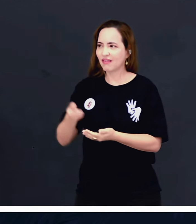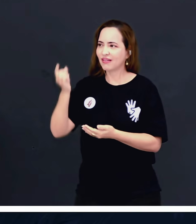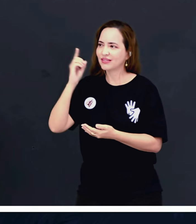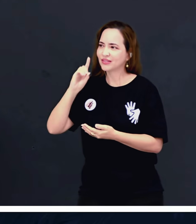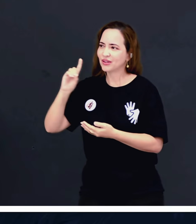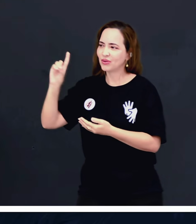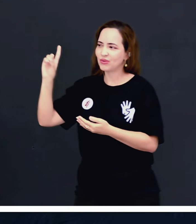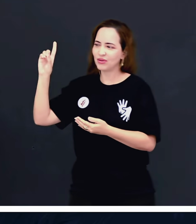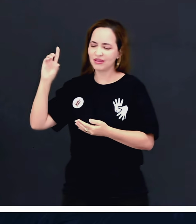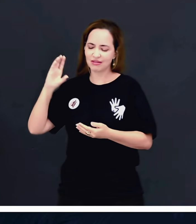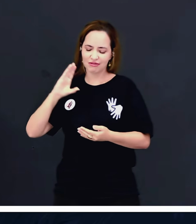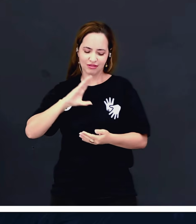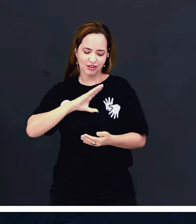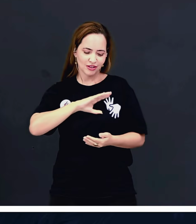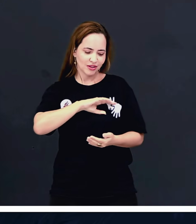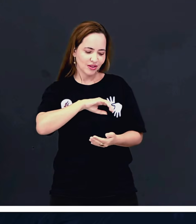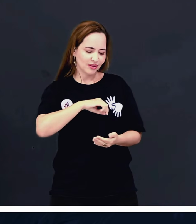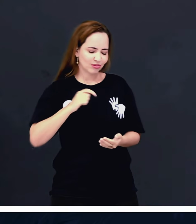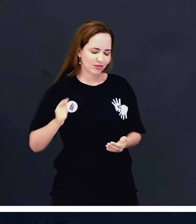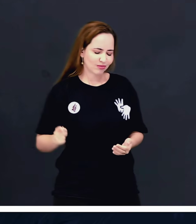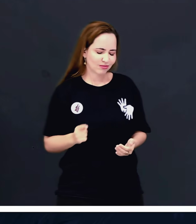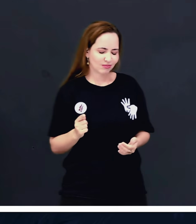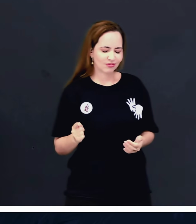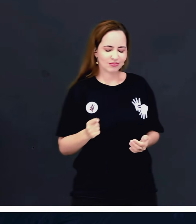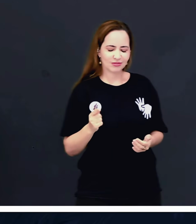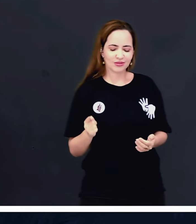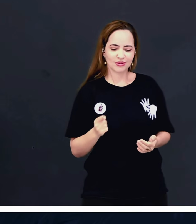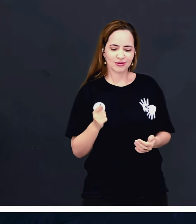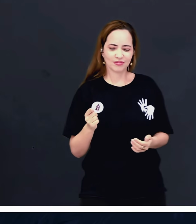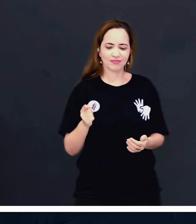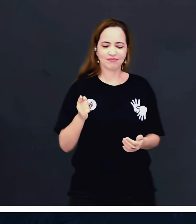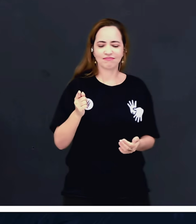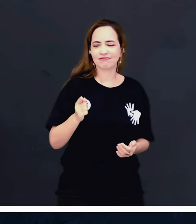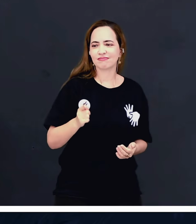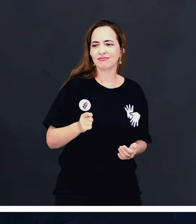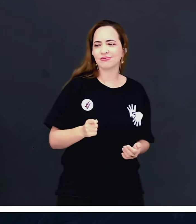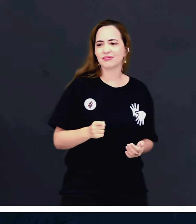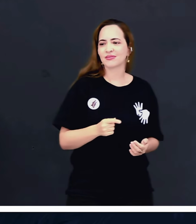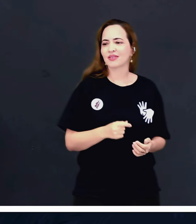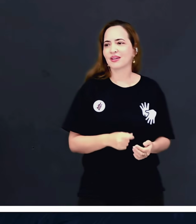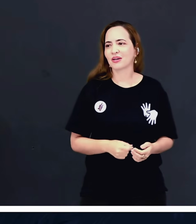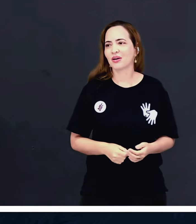Confiamos em Teu infinito amor,